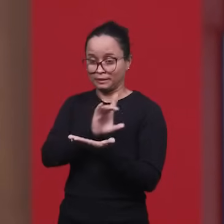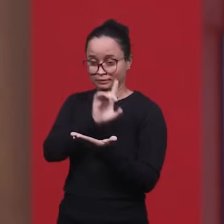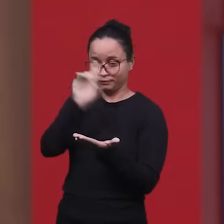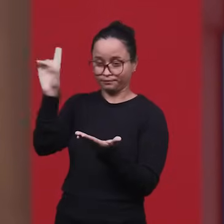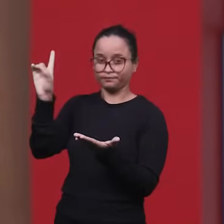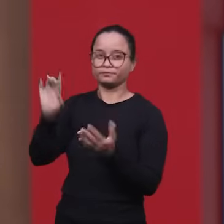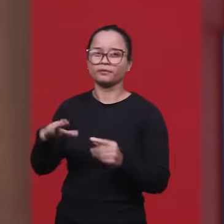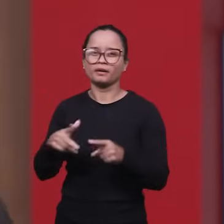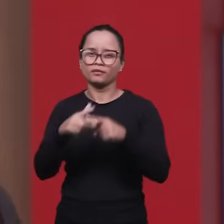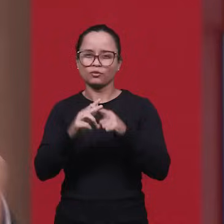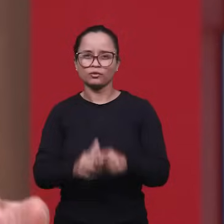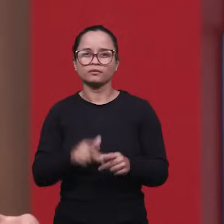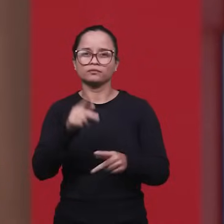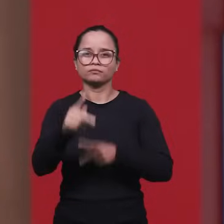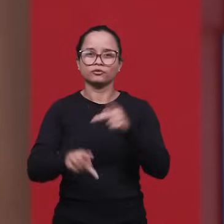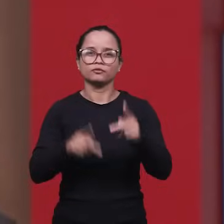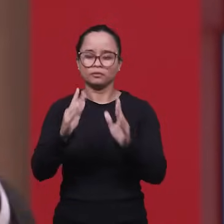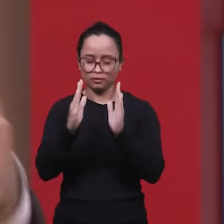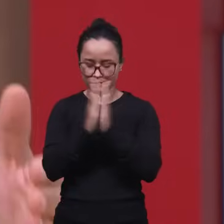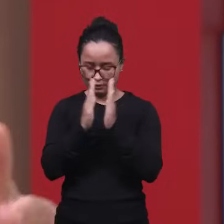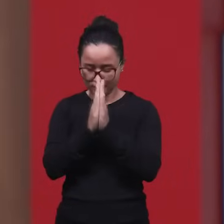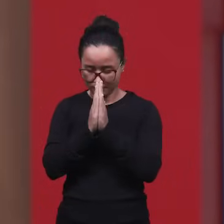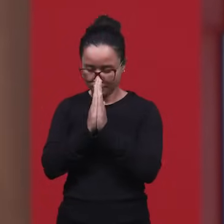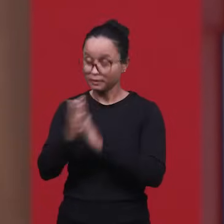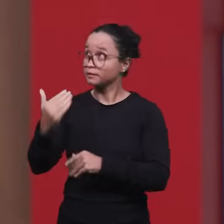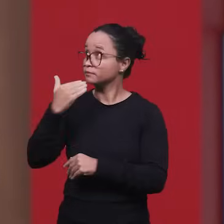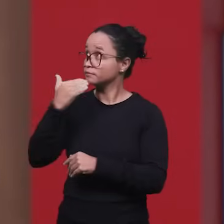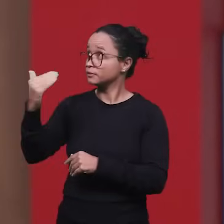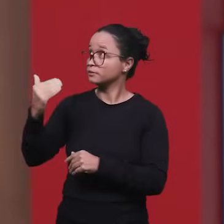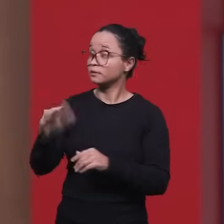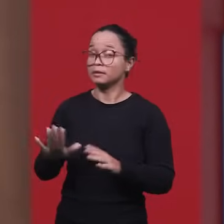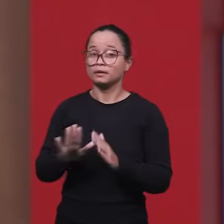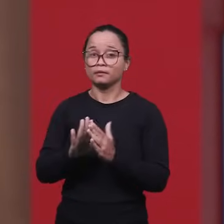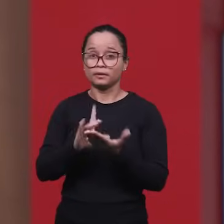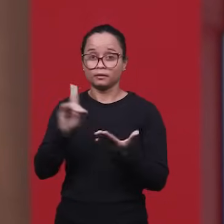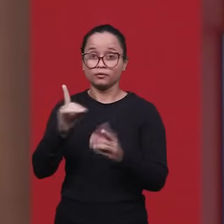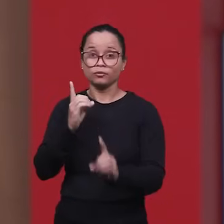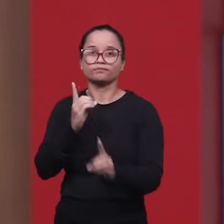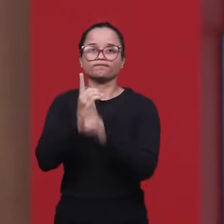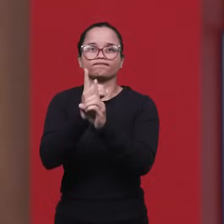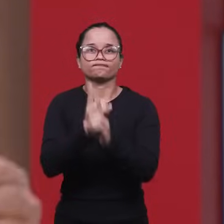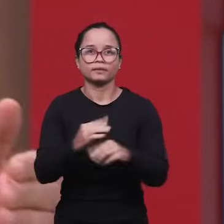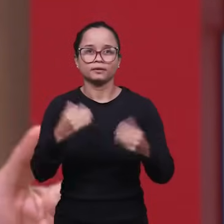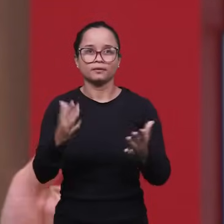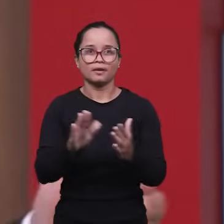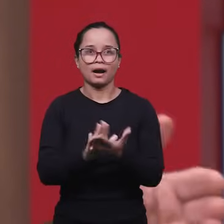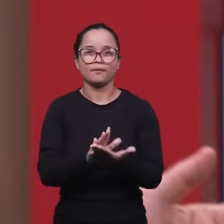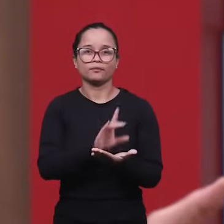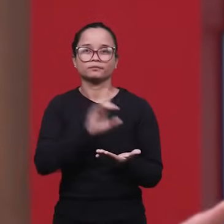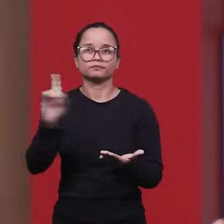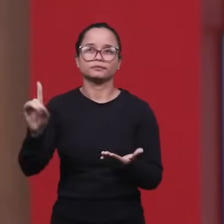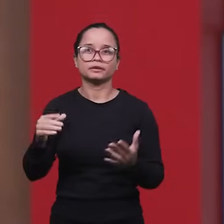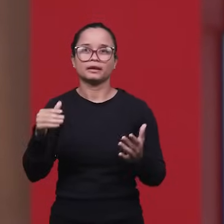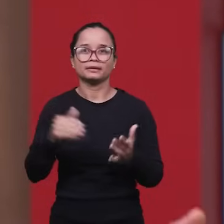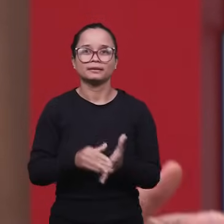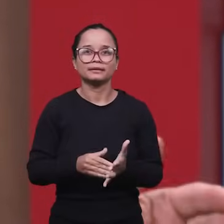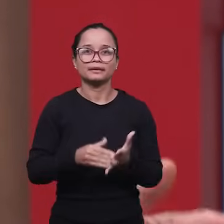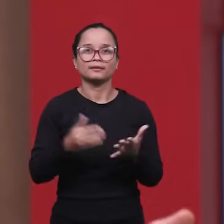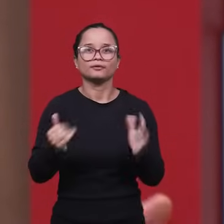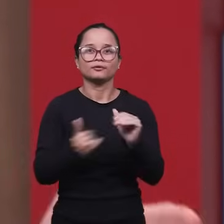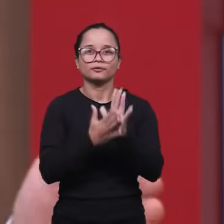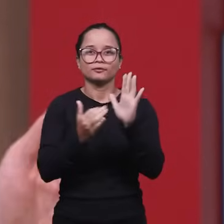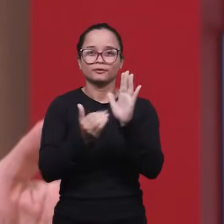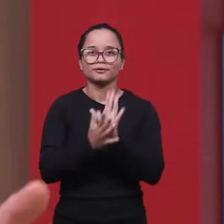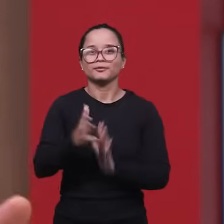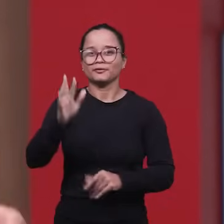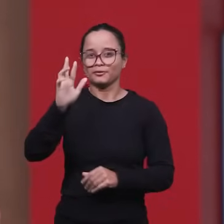fez um concerto com o povo para orar, para buscar pela palavra que foi descoberta. Então, a palavra, tem até o hino que as crianças cantam, a palavra